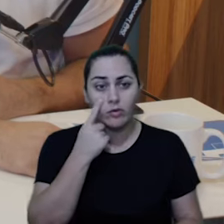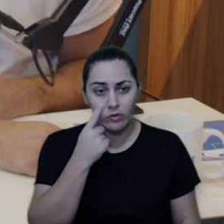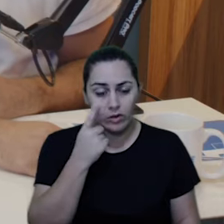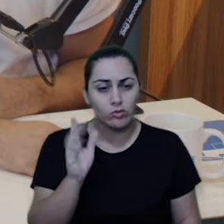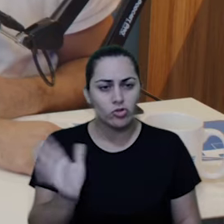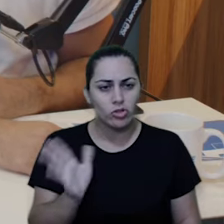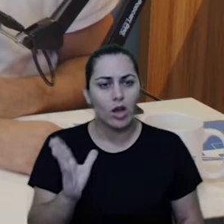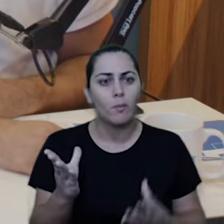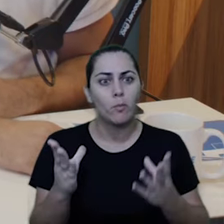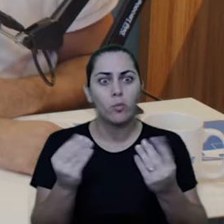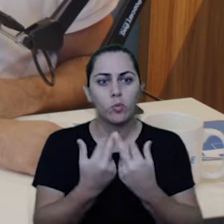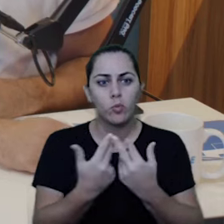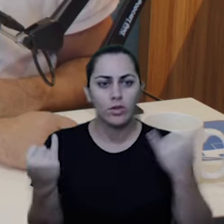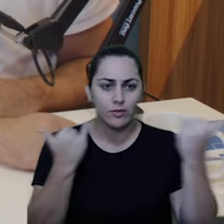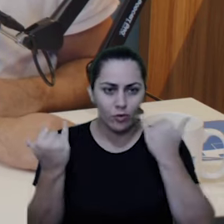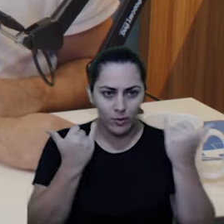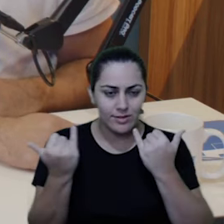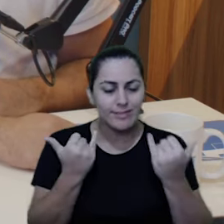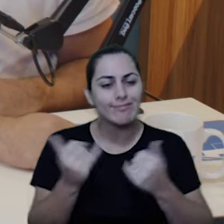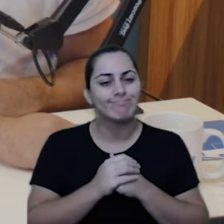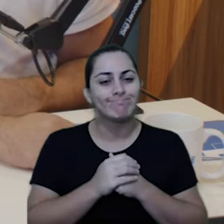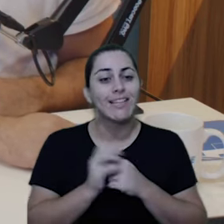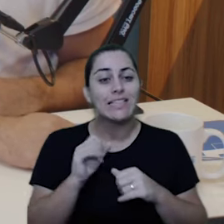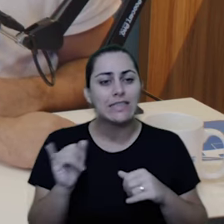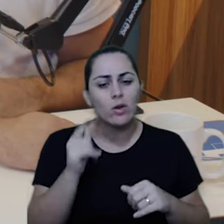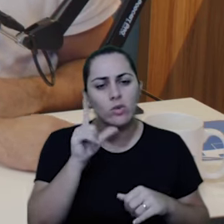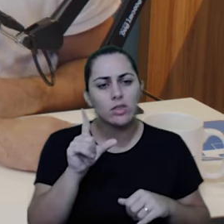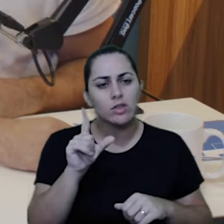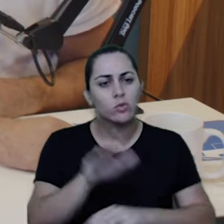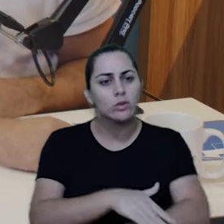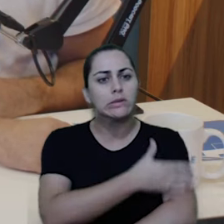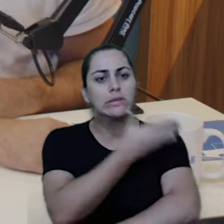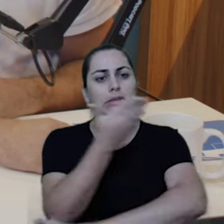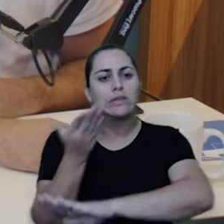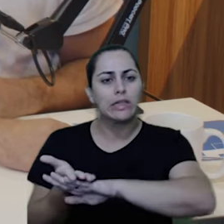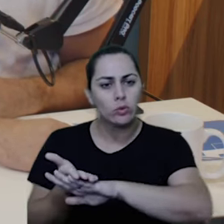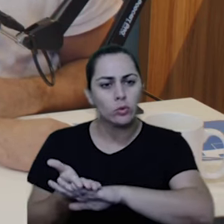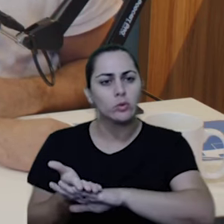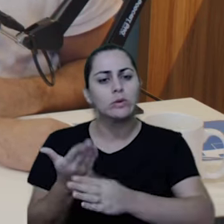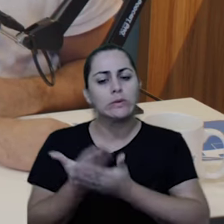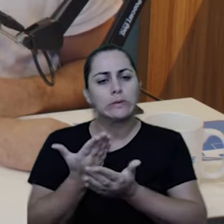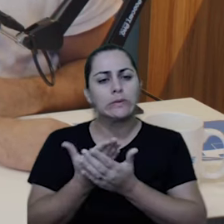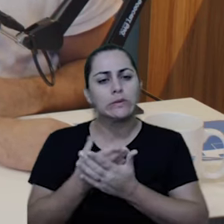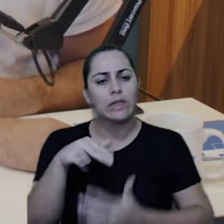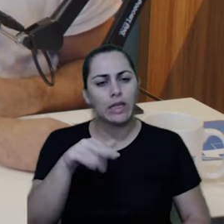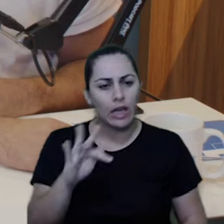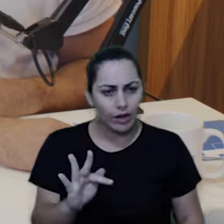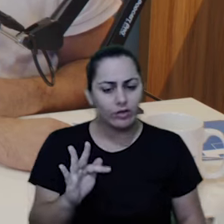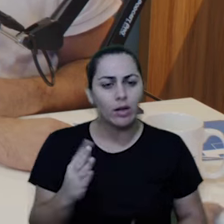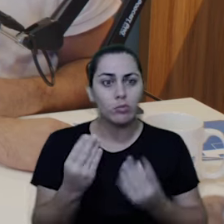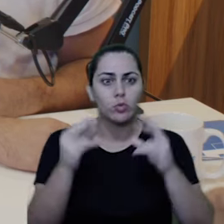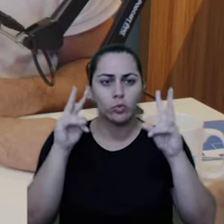vocês viram que são muitas informações né Oscar se a gente tiver um dia inteiro com uma maratona de nota fiscal tem assunto